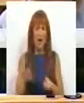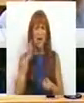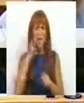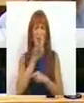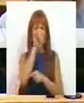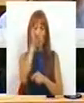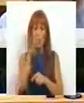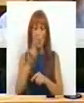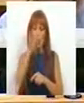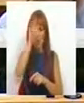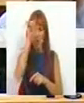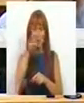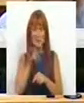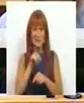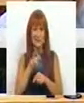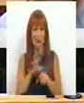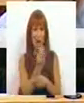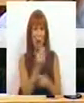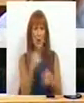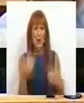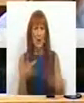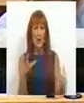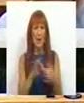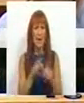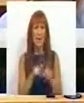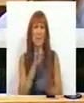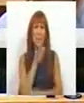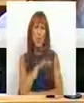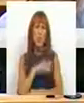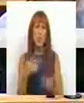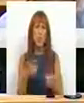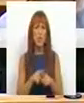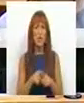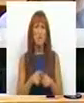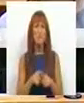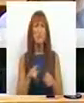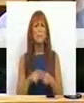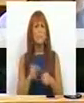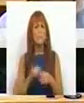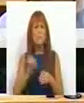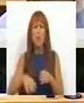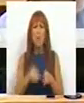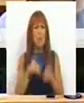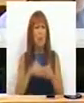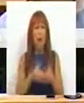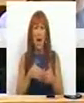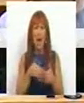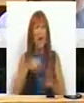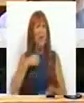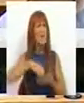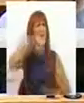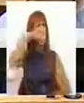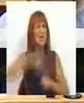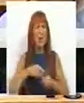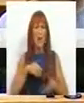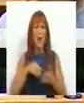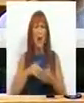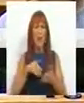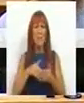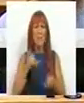principais questões que se colocam a estes alunos têm a ver com acessibilidade, que consiste na eliminação de barreiras físicas, também de